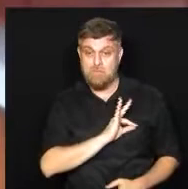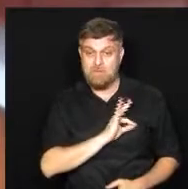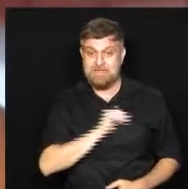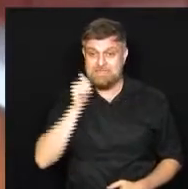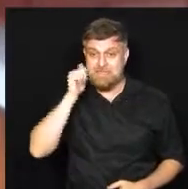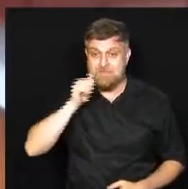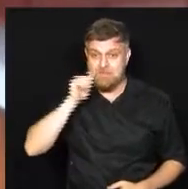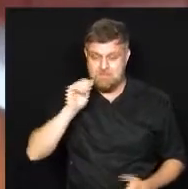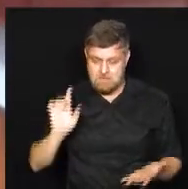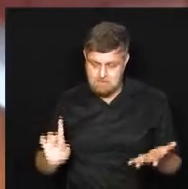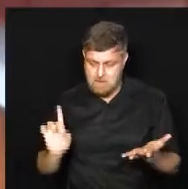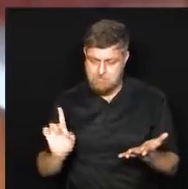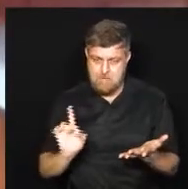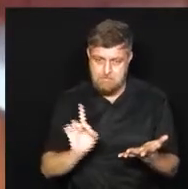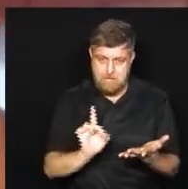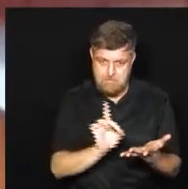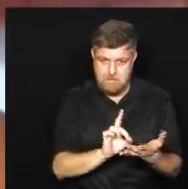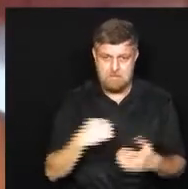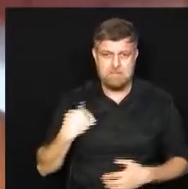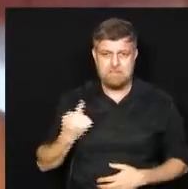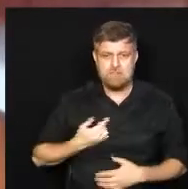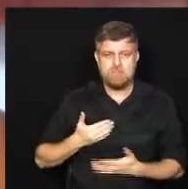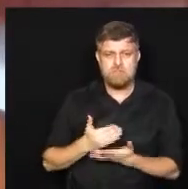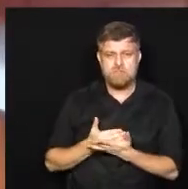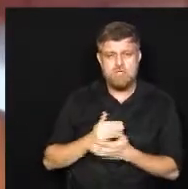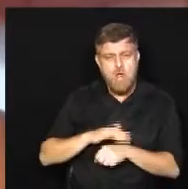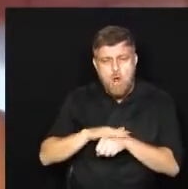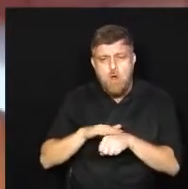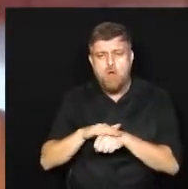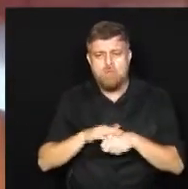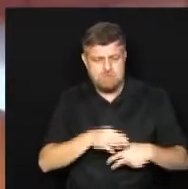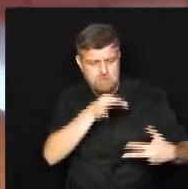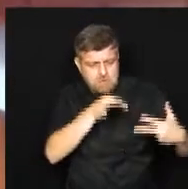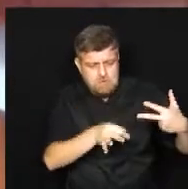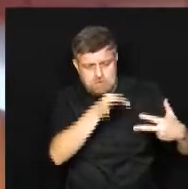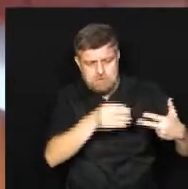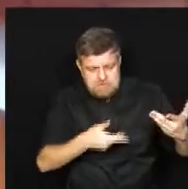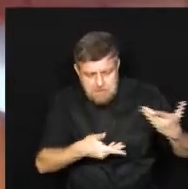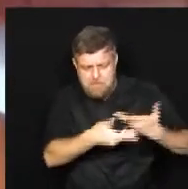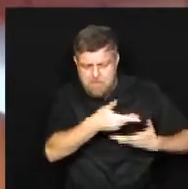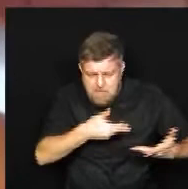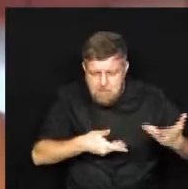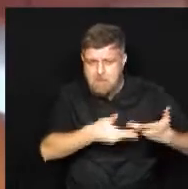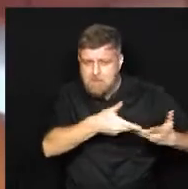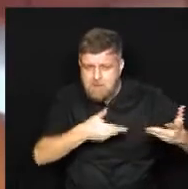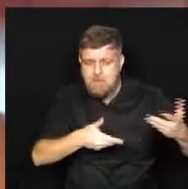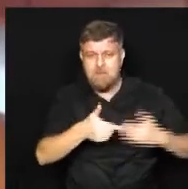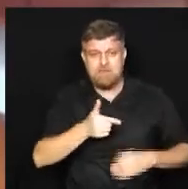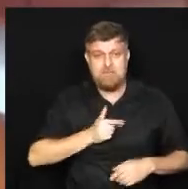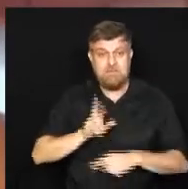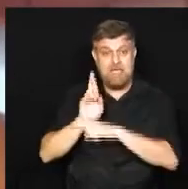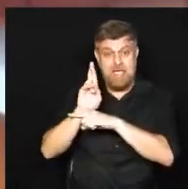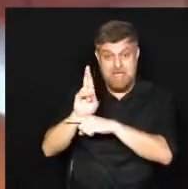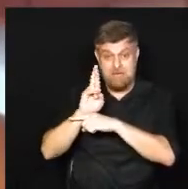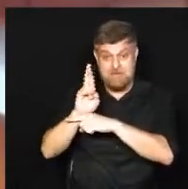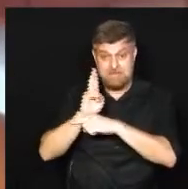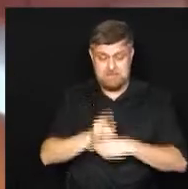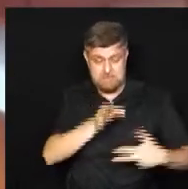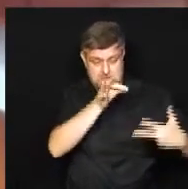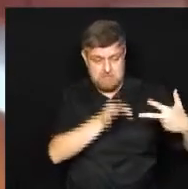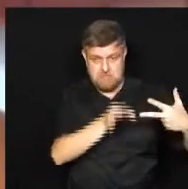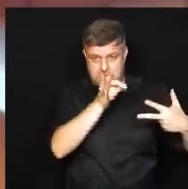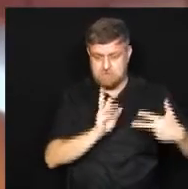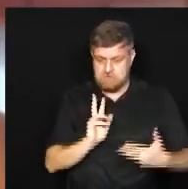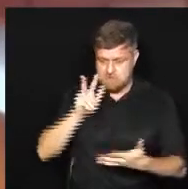esse diálogo com o Tribunal de Justiça, nós recebemos representantes do Tribunal de